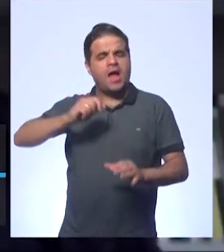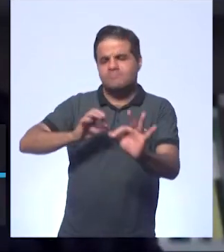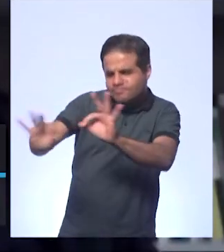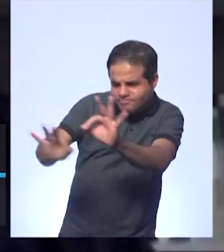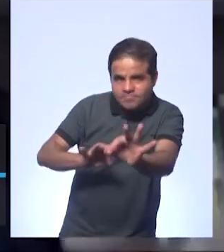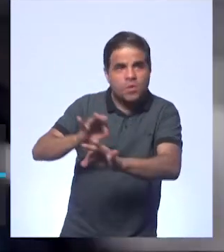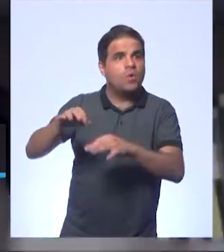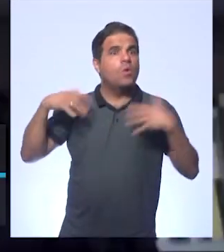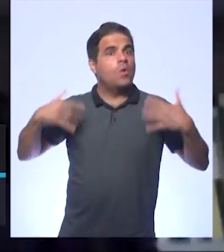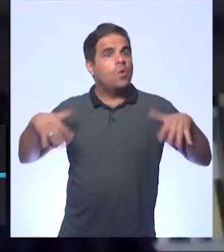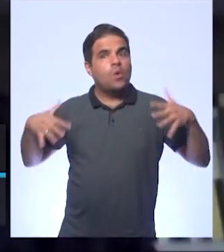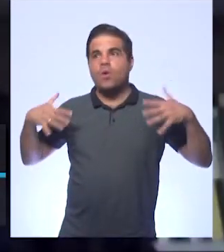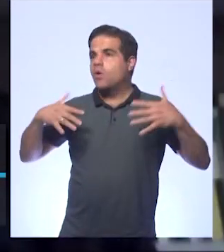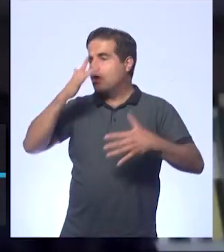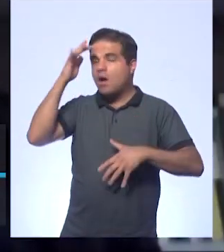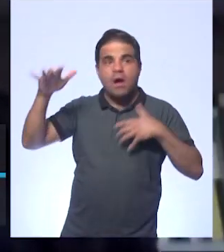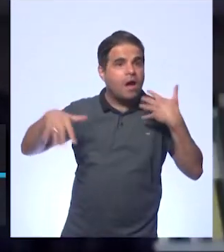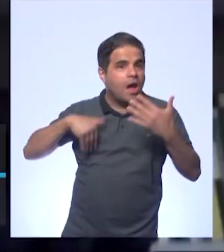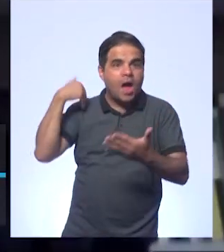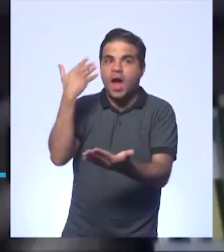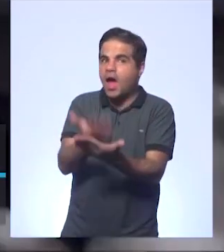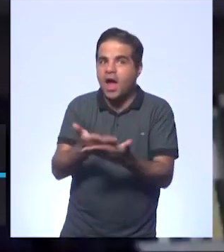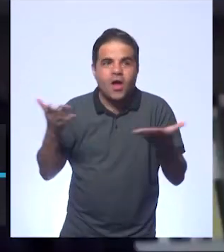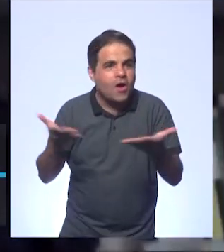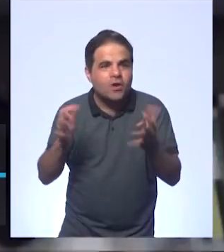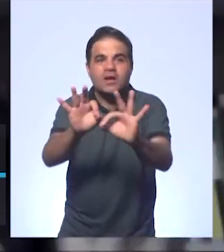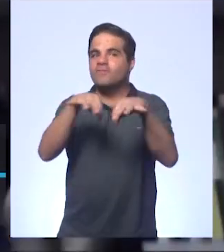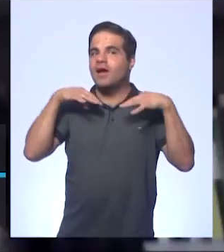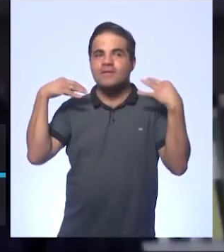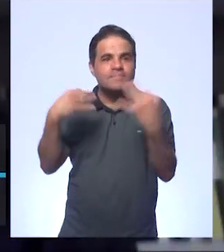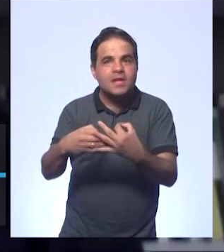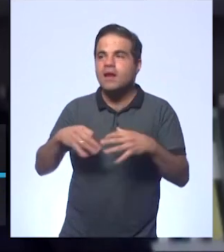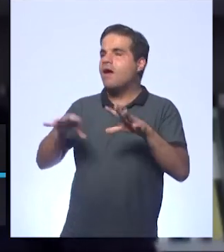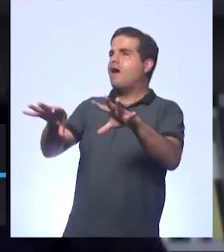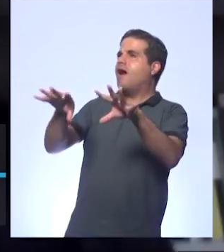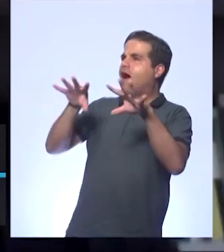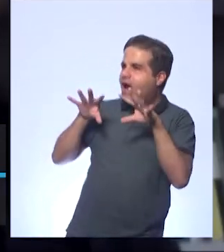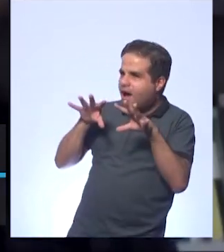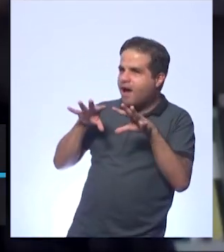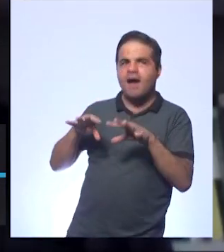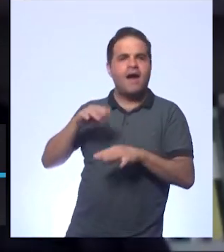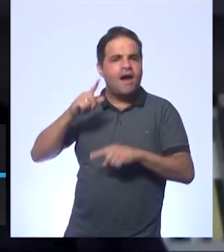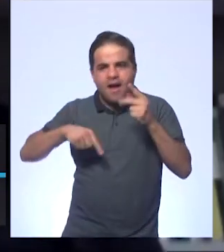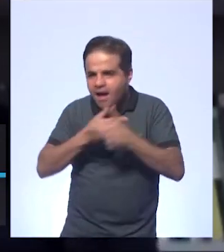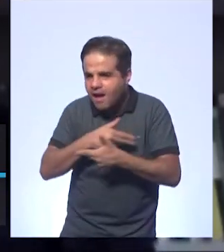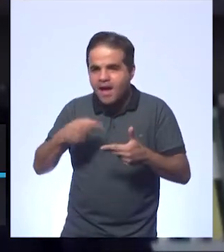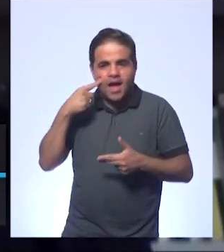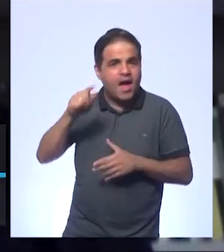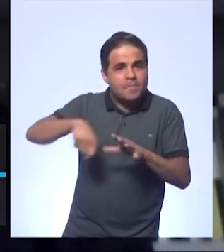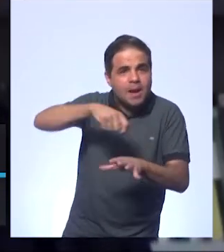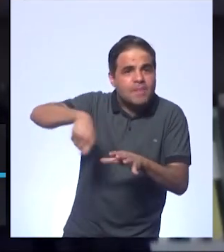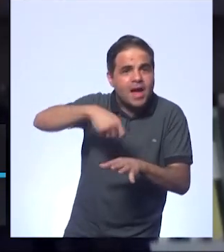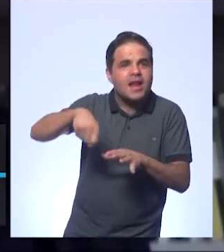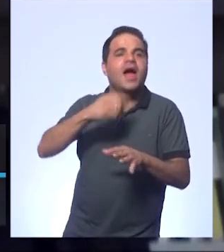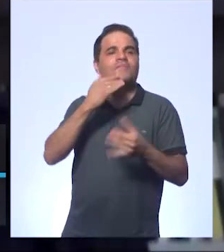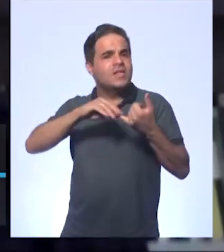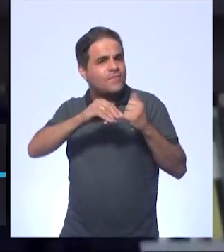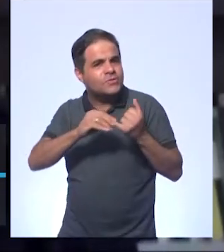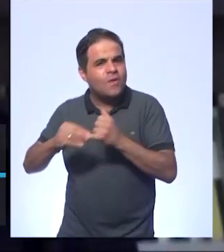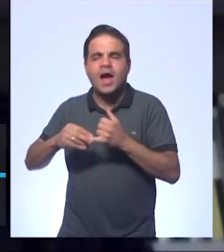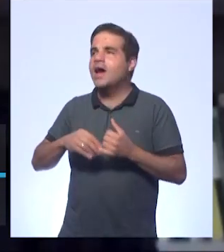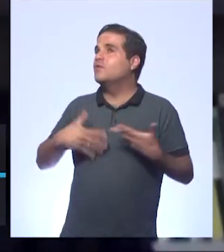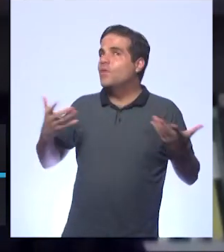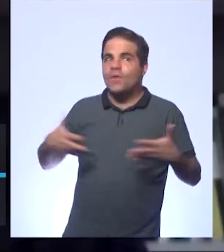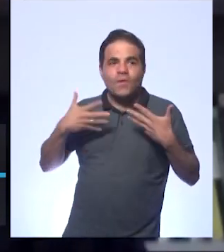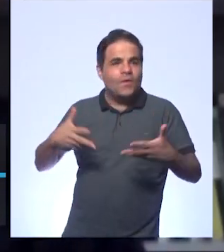Foi uma grande revolução. Até hoje, a minha família quer que sempre envie os ingredientes para fazer a feijoada. Mas